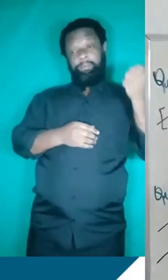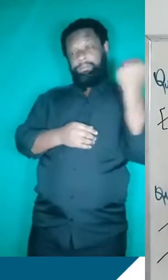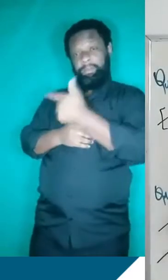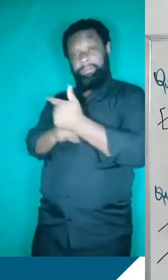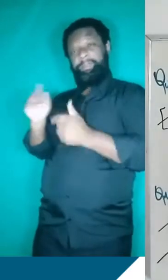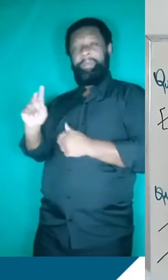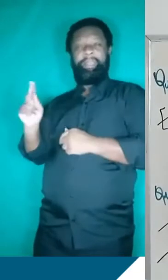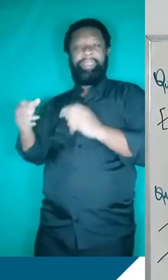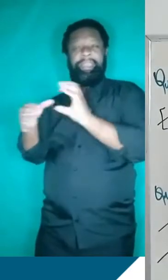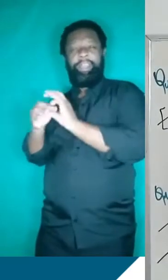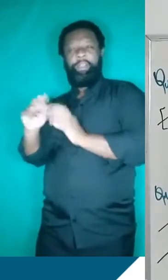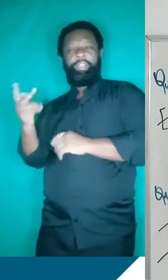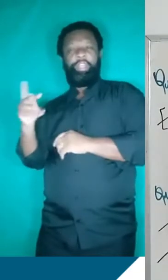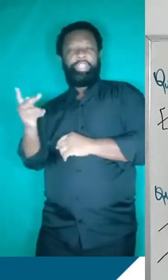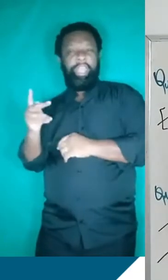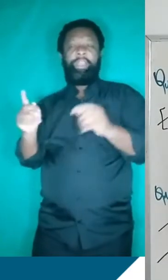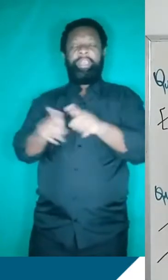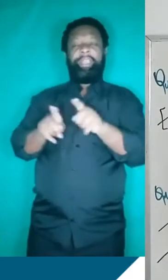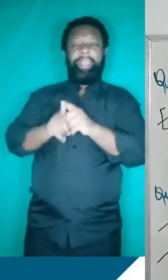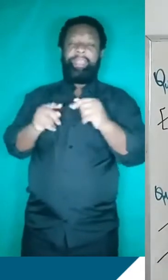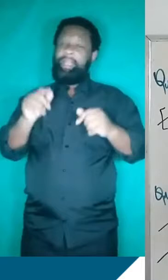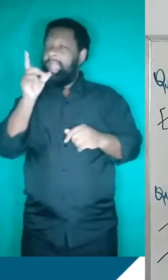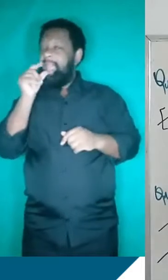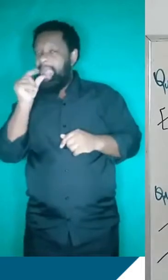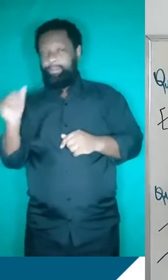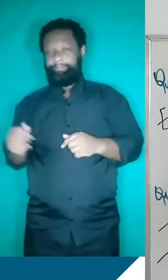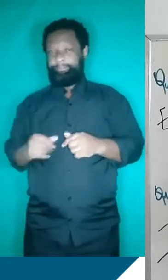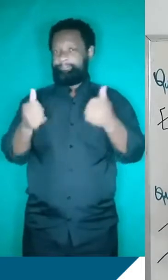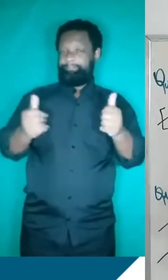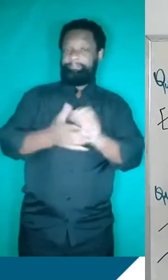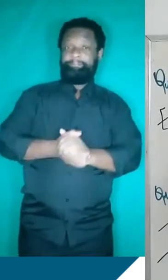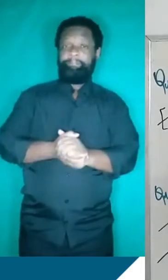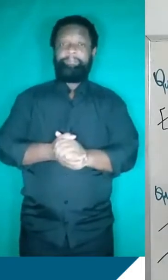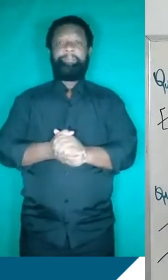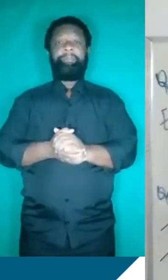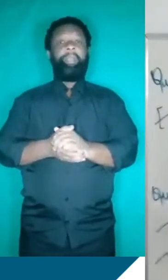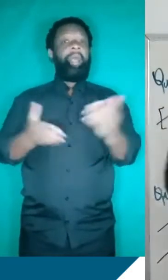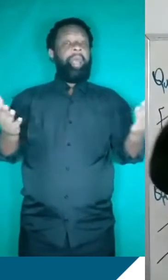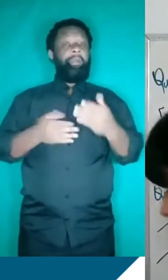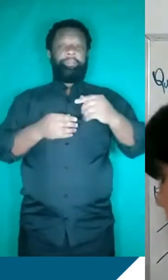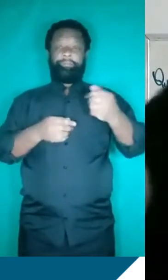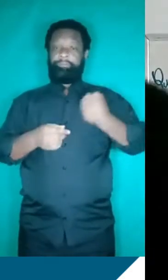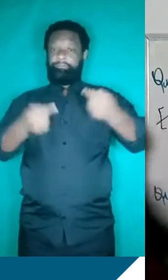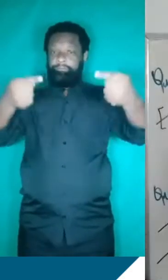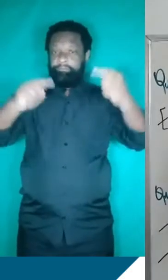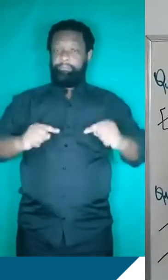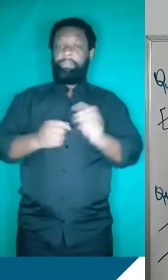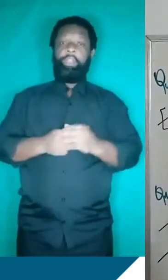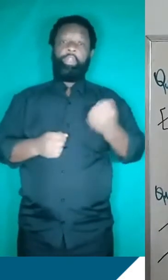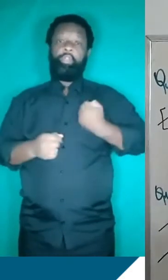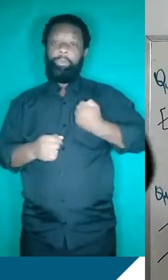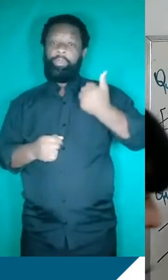relação às ligações de hidrogênio entre a celulose e as moléculas de água. Tudo bem? Bom, a próxima questão é